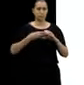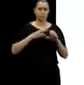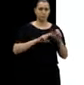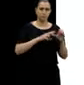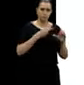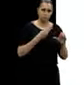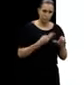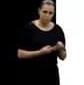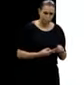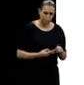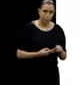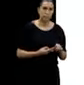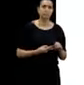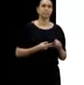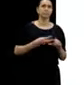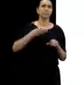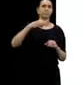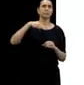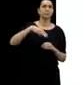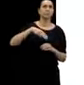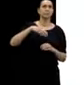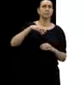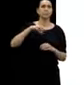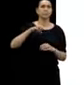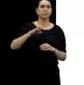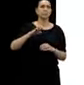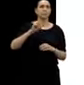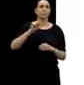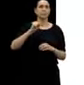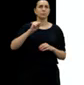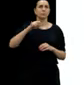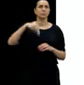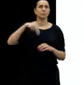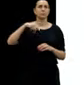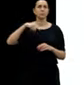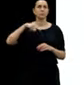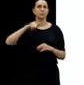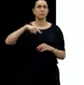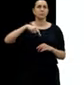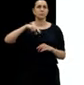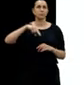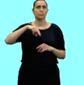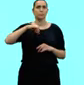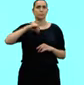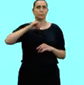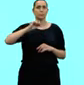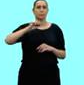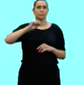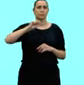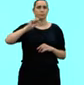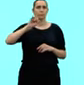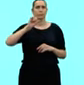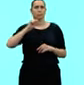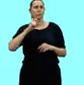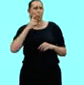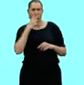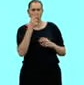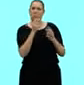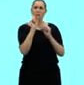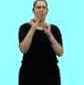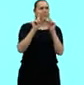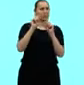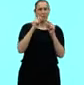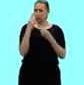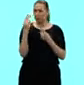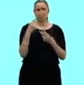células-tronco mesenquimais, essa célula bem, parece uma estrela, né, bem estrelada em rosa,